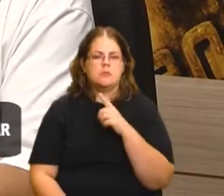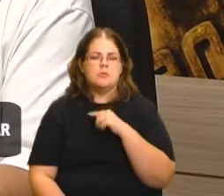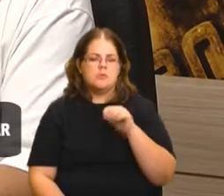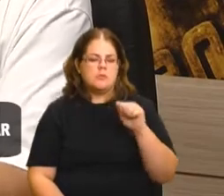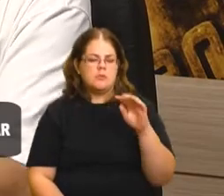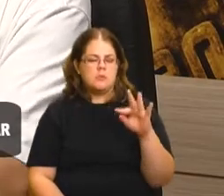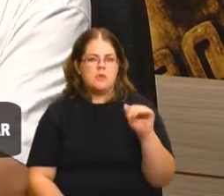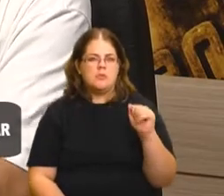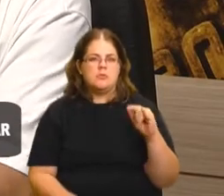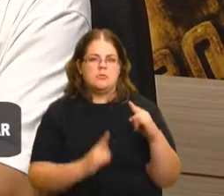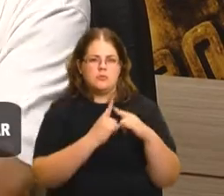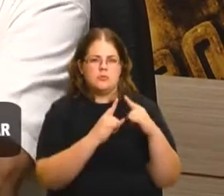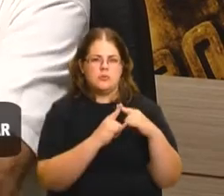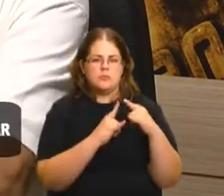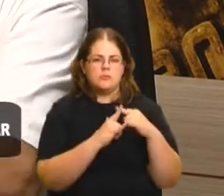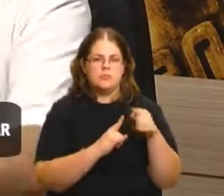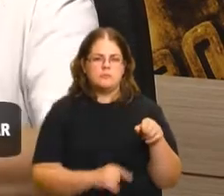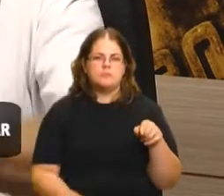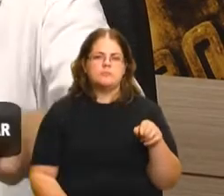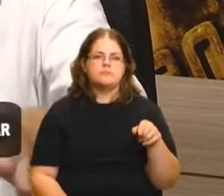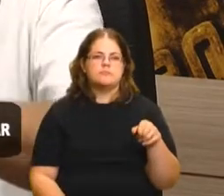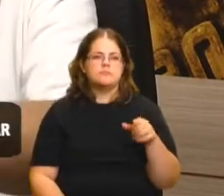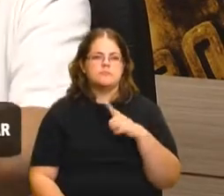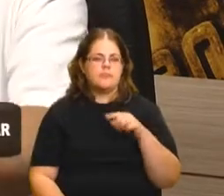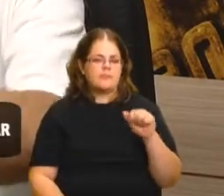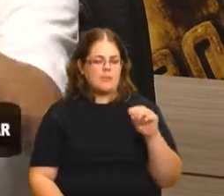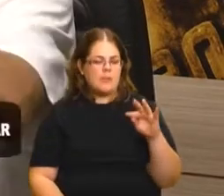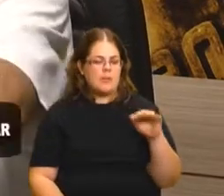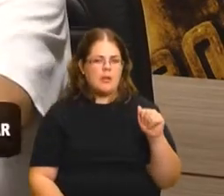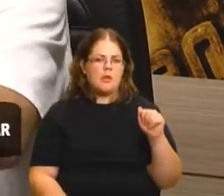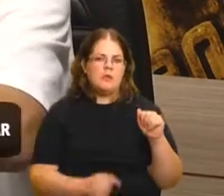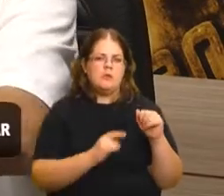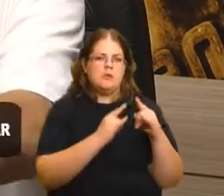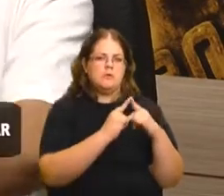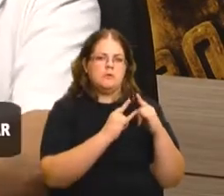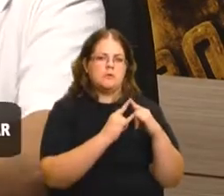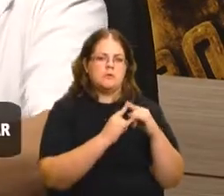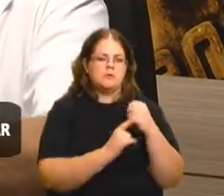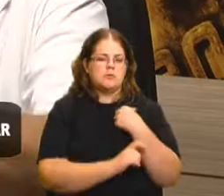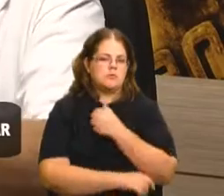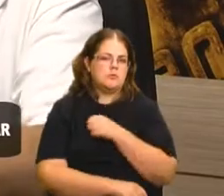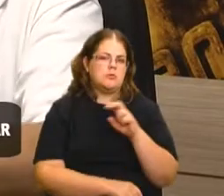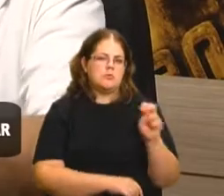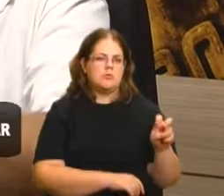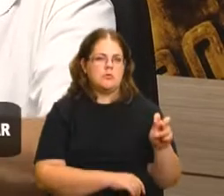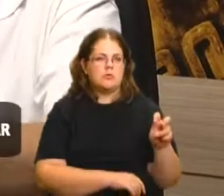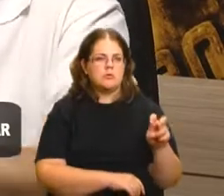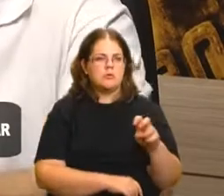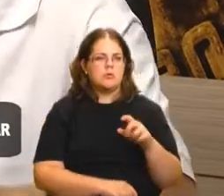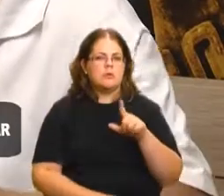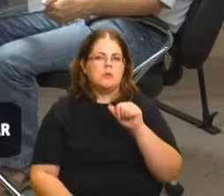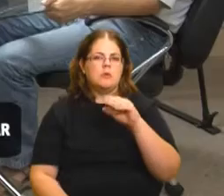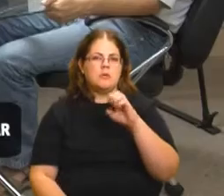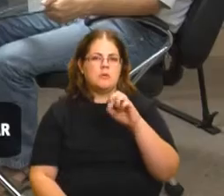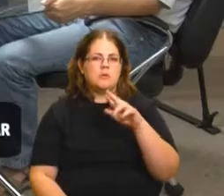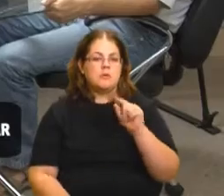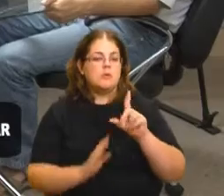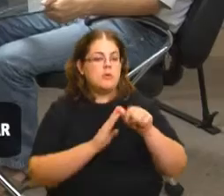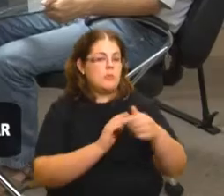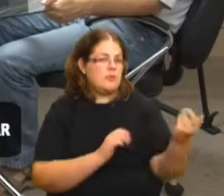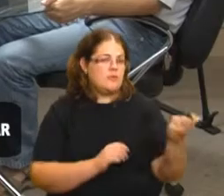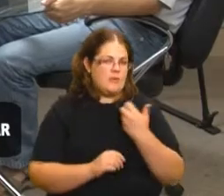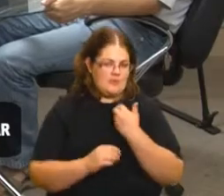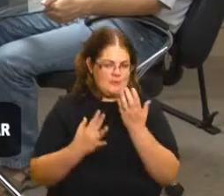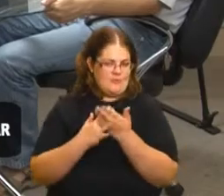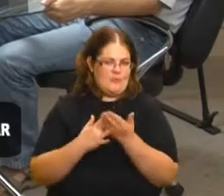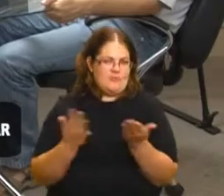ato institucional. Aí vai haver, já tinha havido outros atos institucionais, certo, mas vai haver o ato número 5 e nesse período o próprio Lacerda vai ser cassado. Então, só